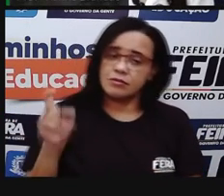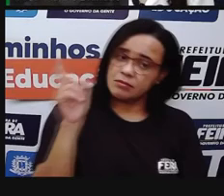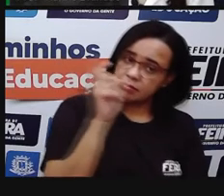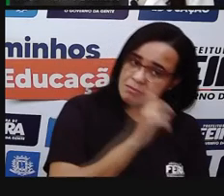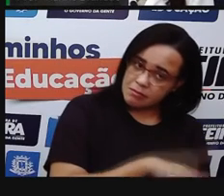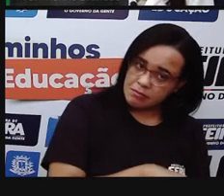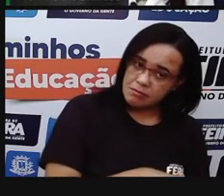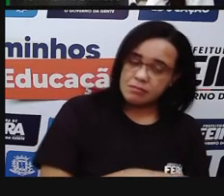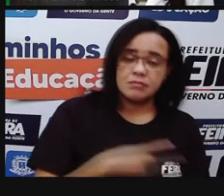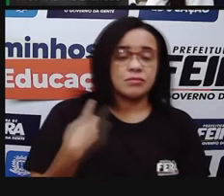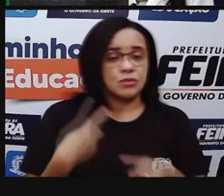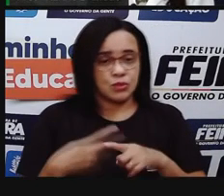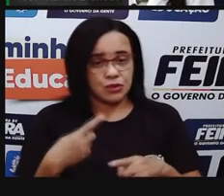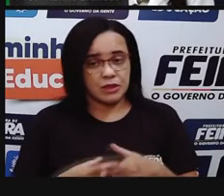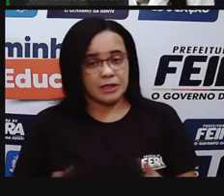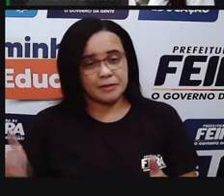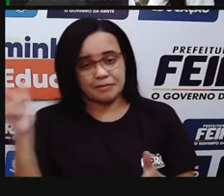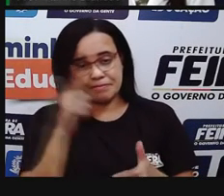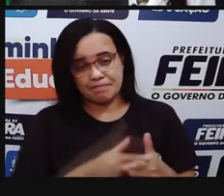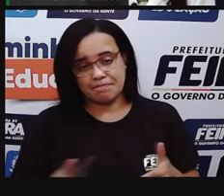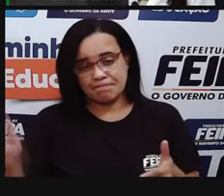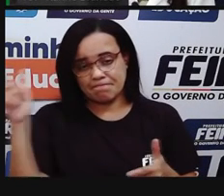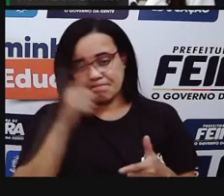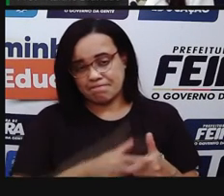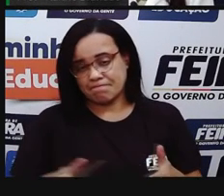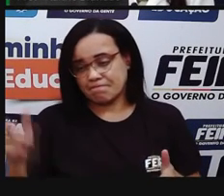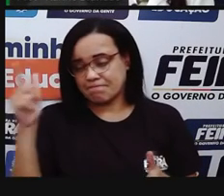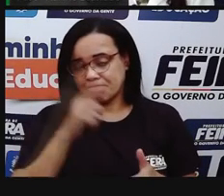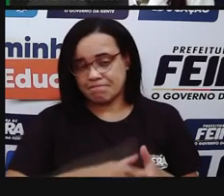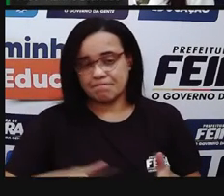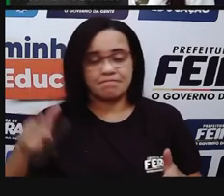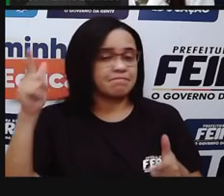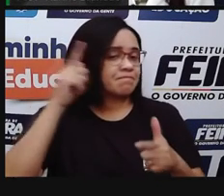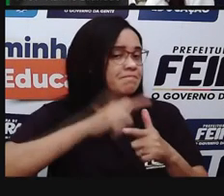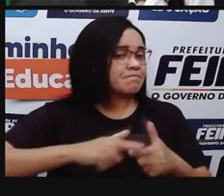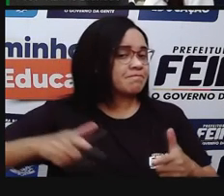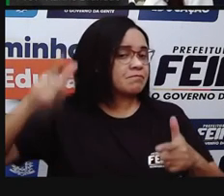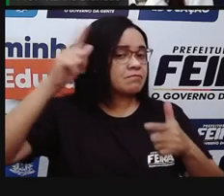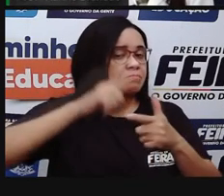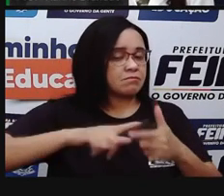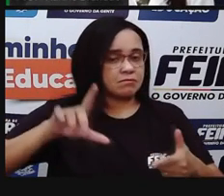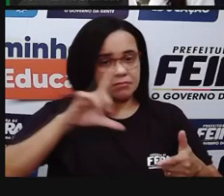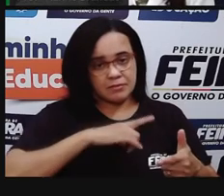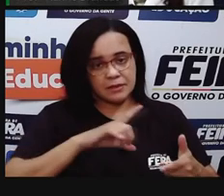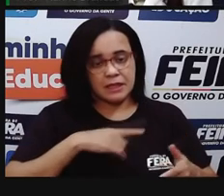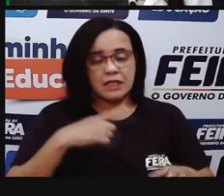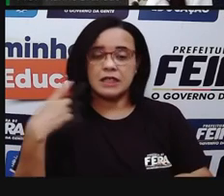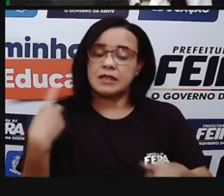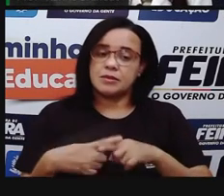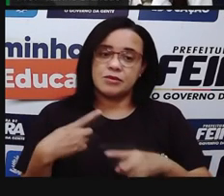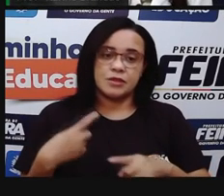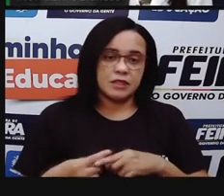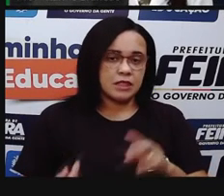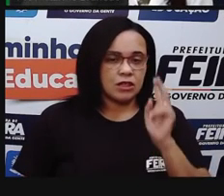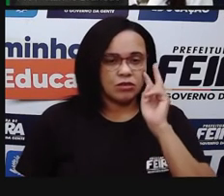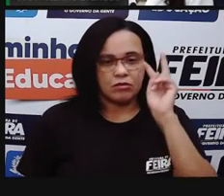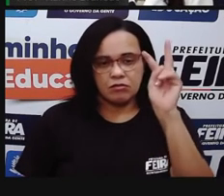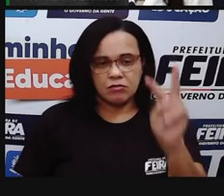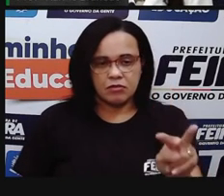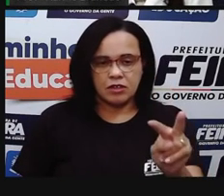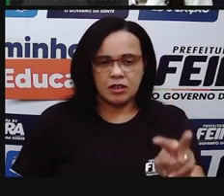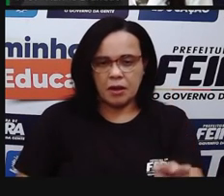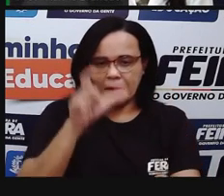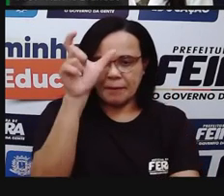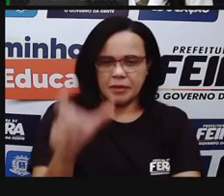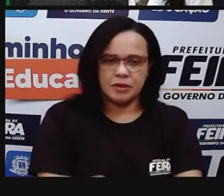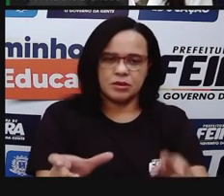porque eu não consigo ver o outro, e esse outro é um outro animal, uma planta, um rio,